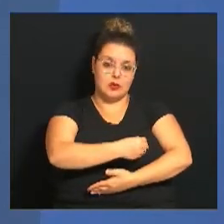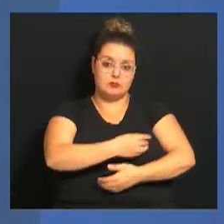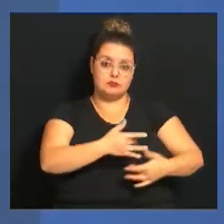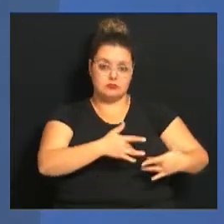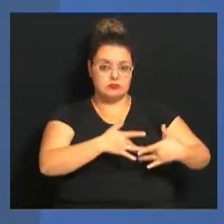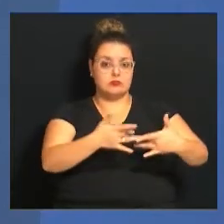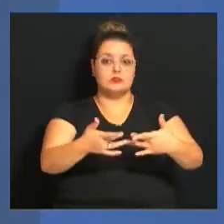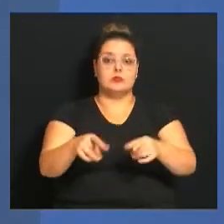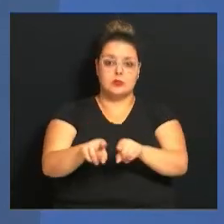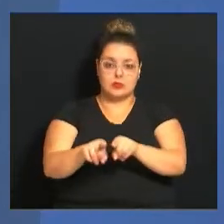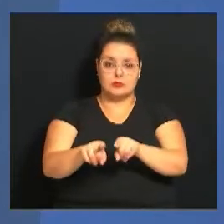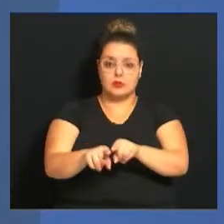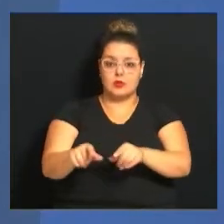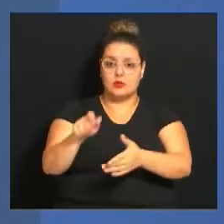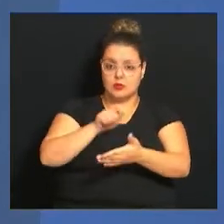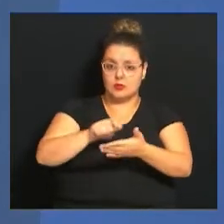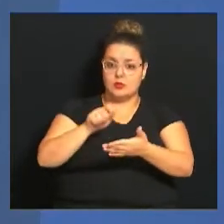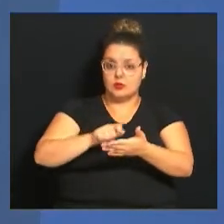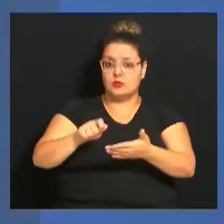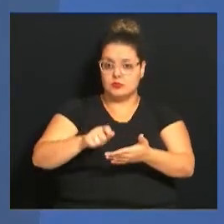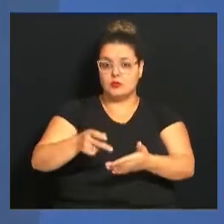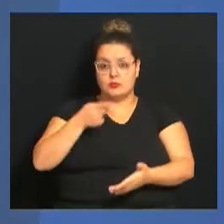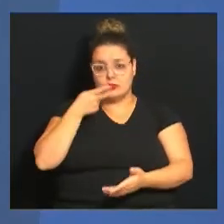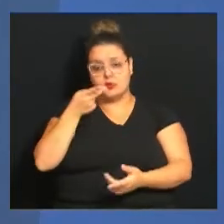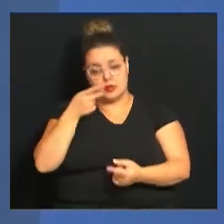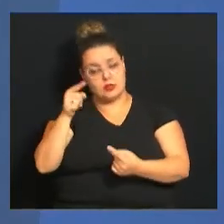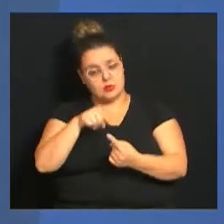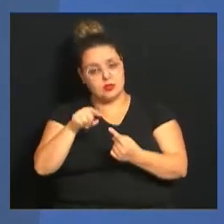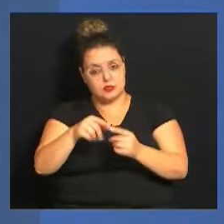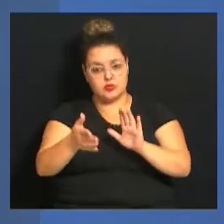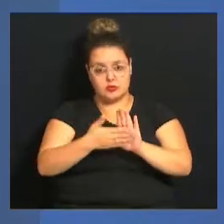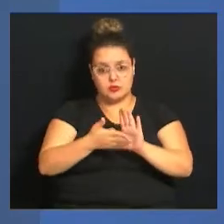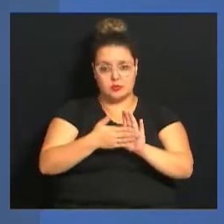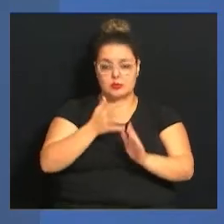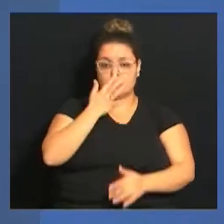Os autores falaram dos objetivos da proposta.